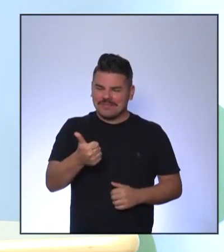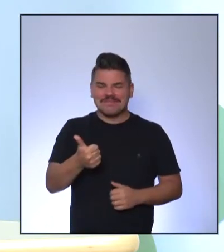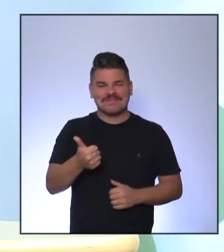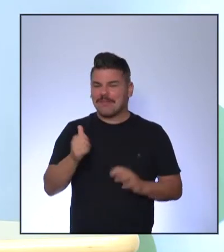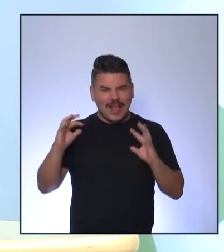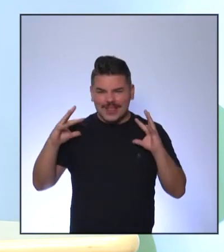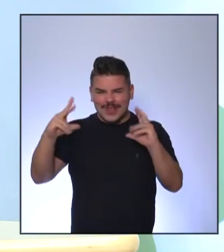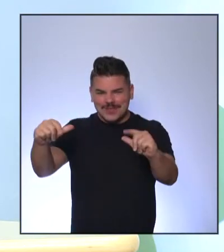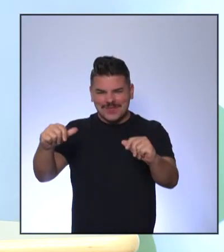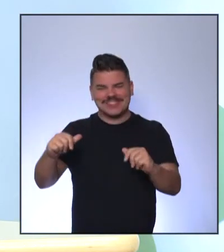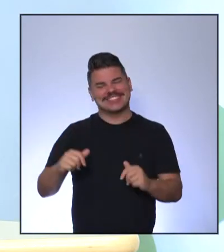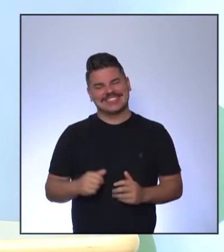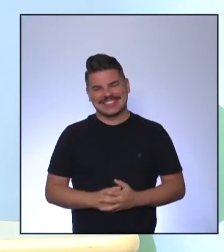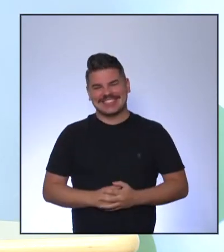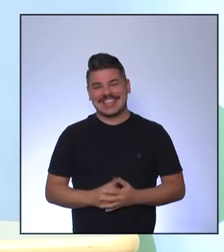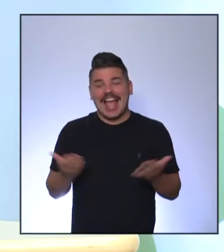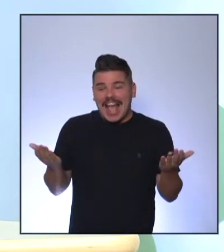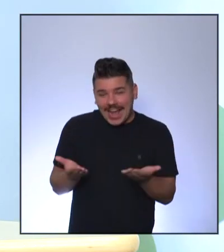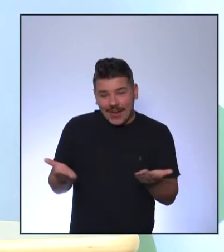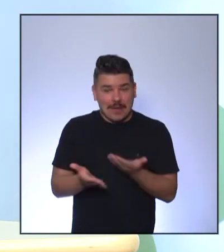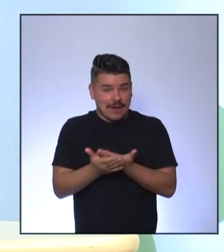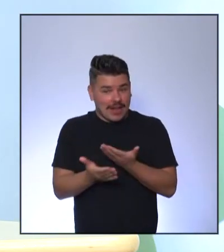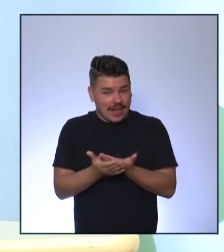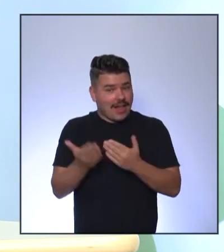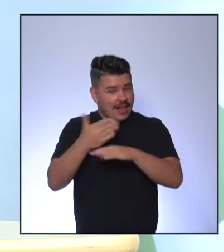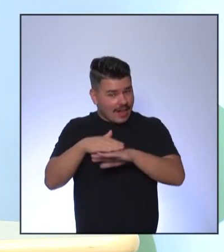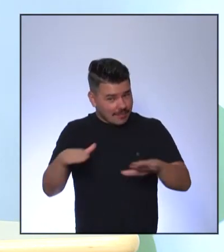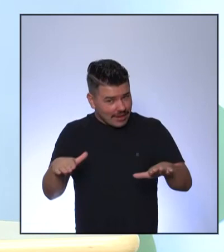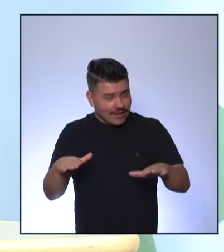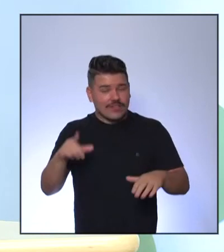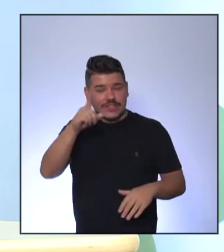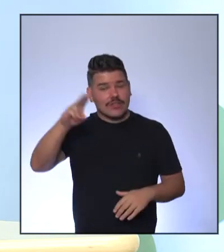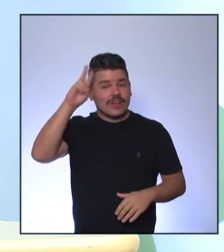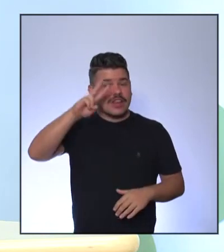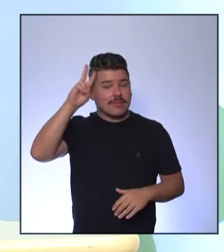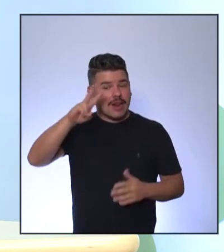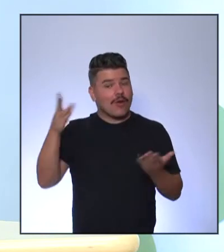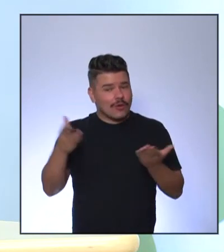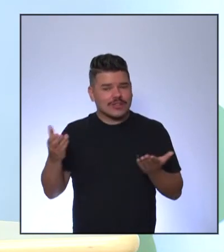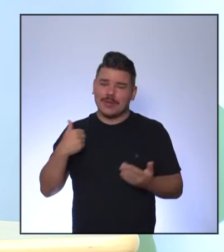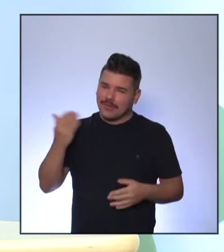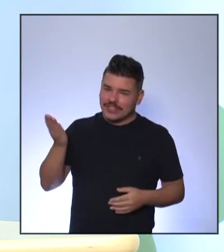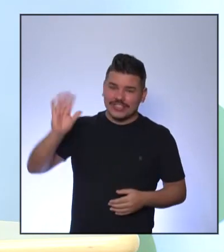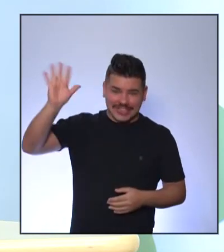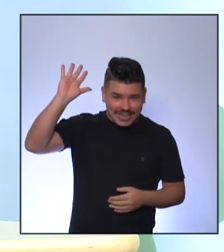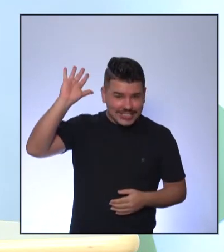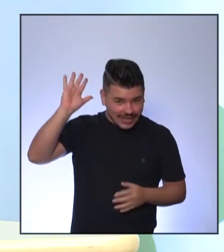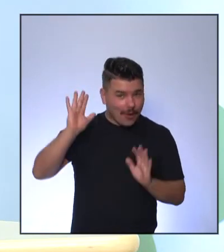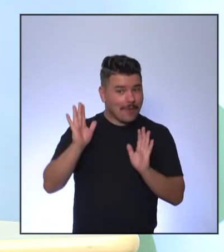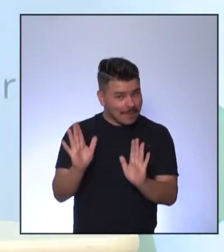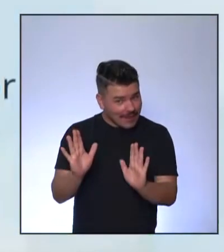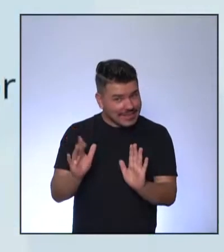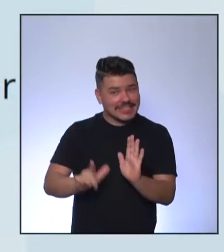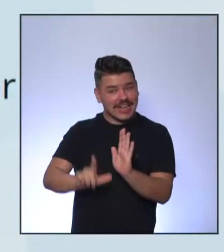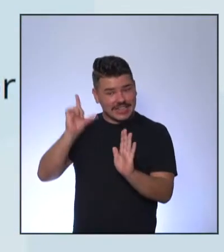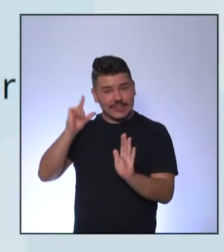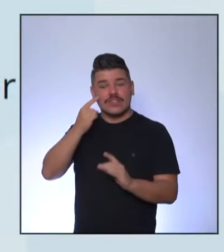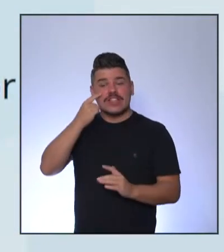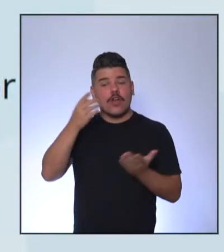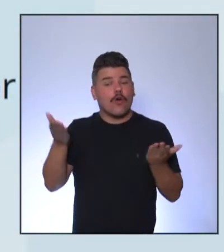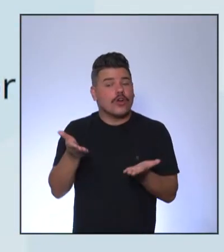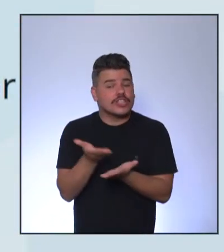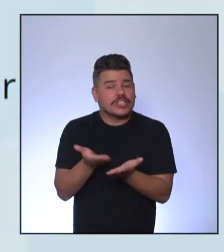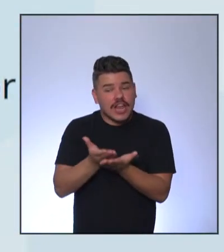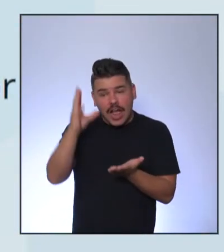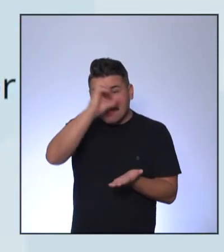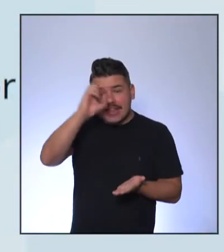Ó, só para finalizar nossa aula, a gente vai retomar agora o que a gente viu hoje. Então, para dar tchau mesmo. Então, ó, o que a gente viu hoje? A